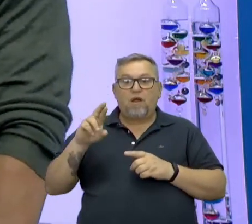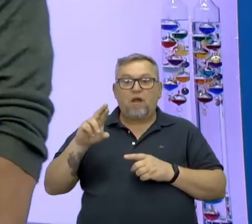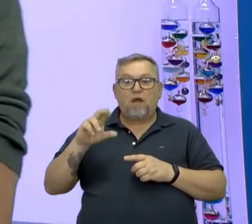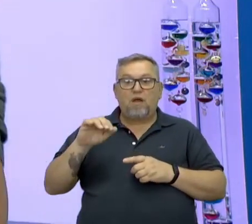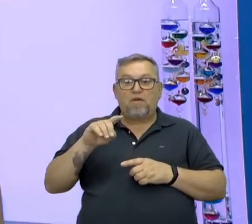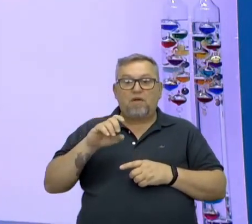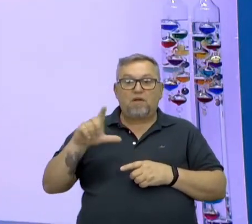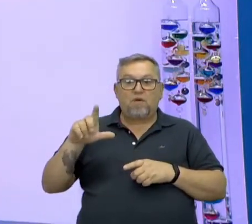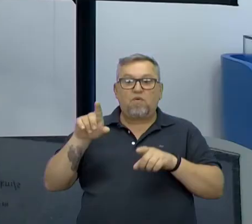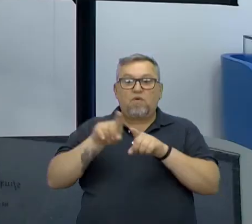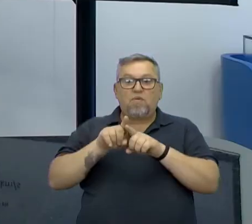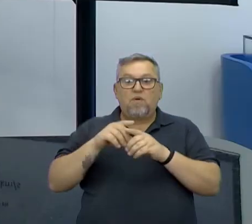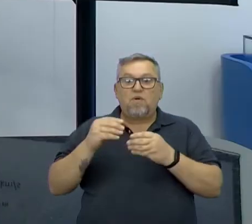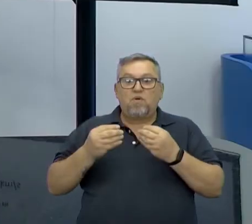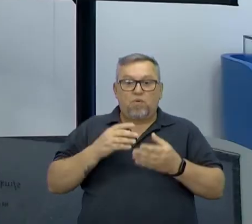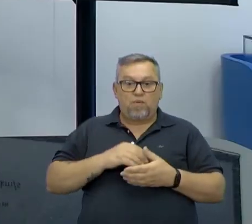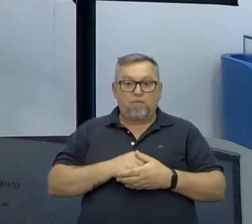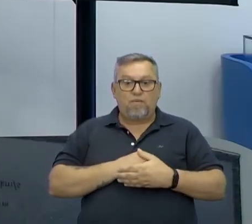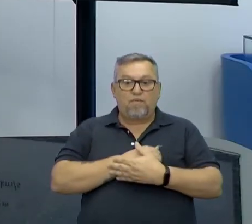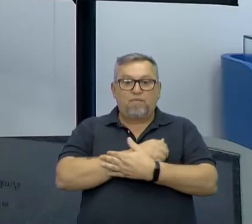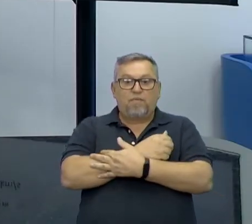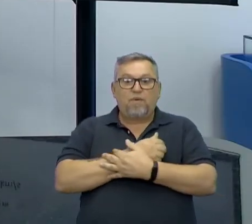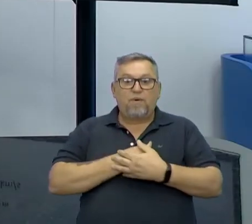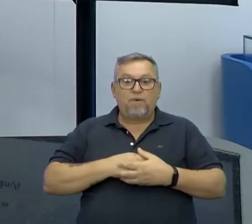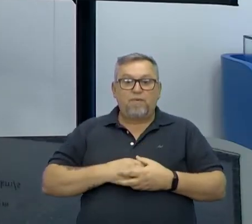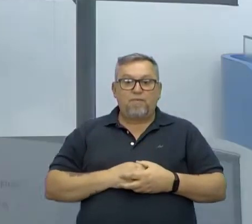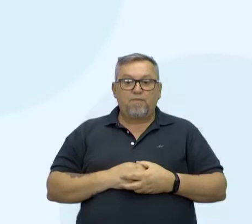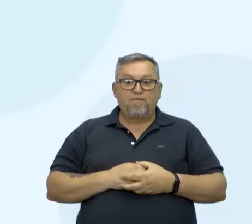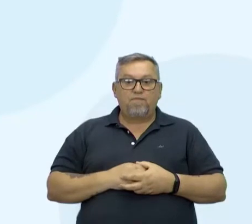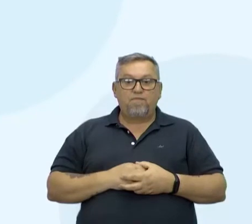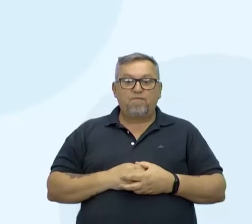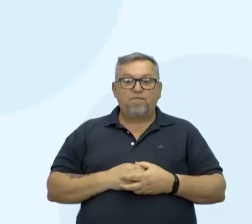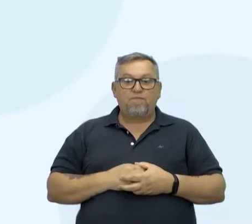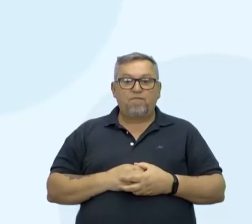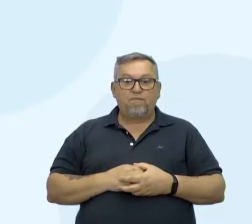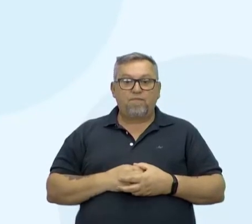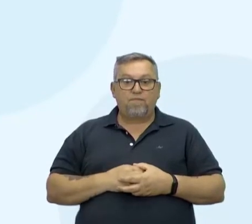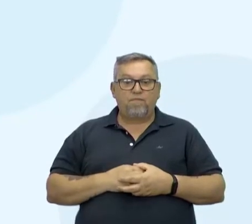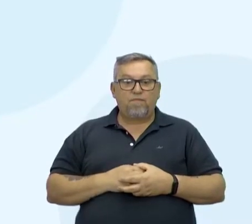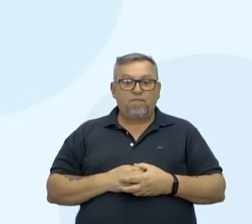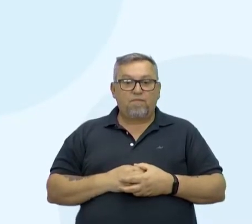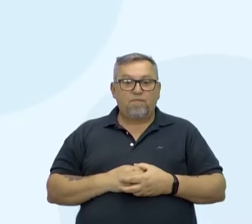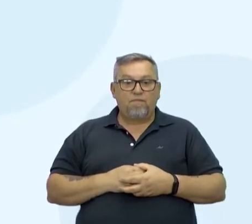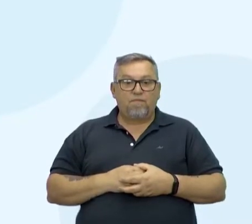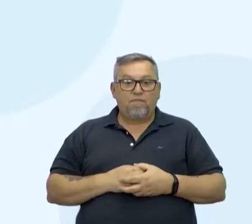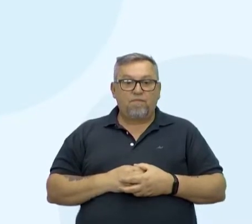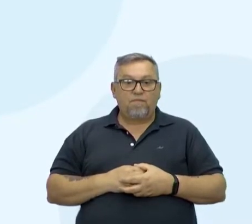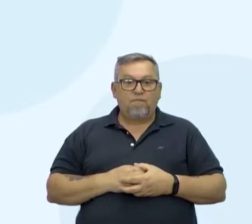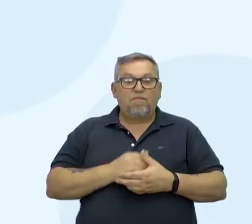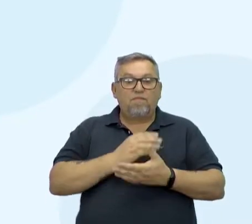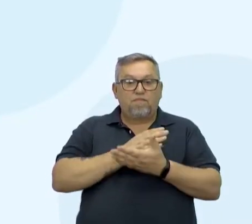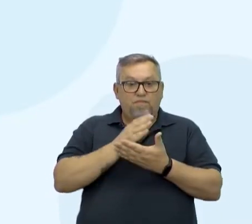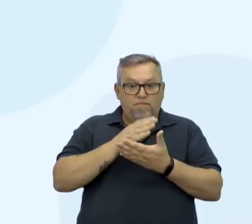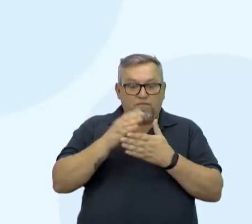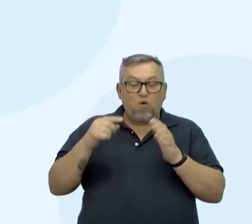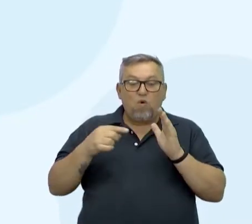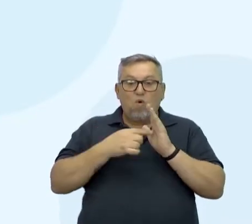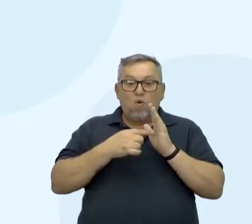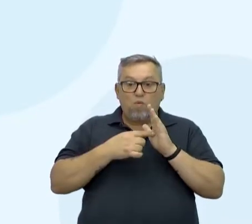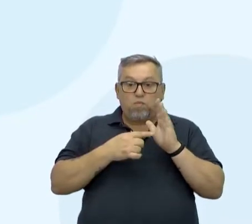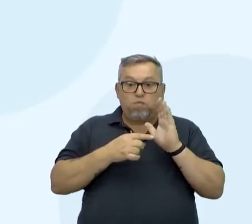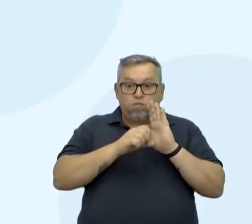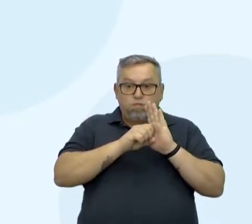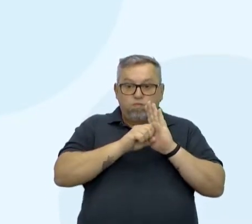radiação eletromagnética? Aí você tem a equação da intensidade, ó. Você tem aqui um ponto, né? Um ponto emitindo radiação para todas